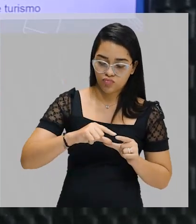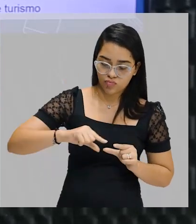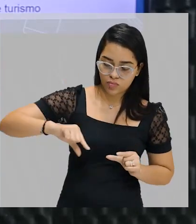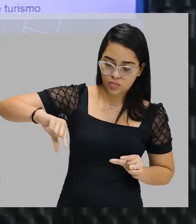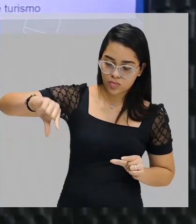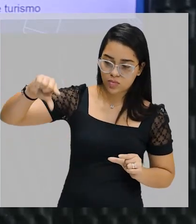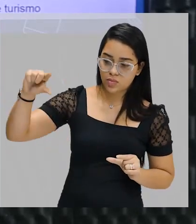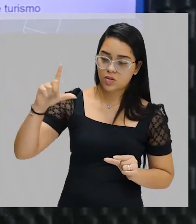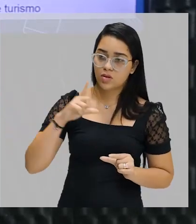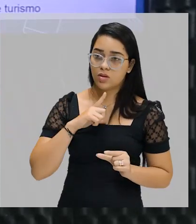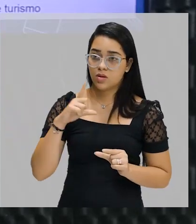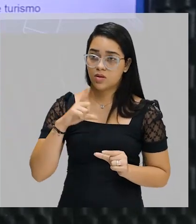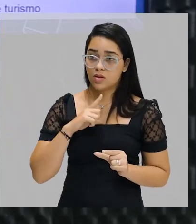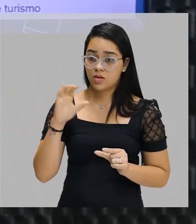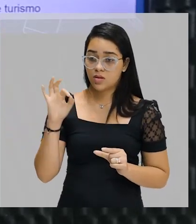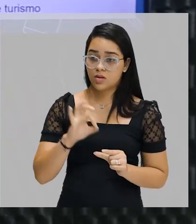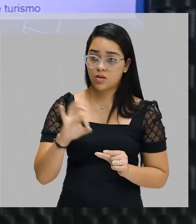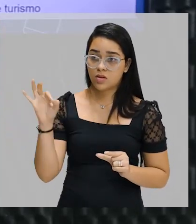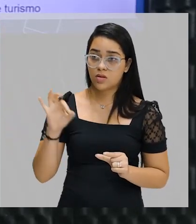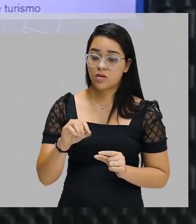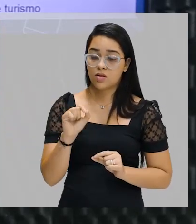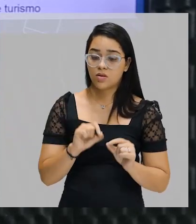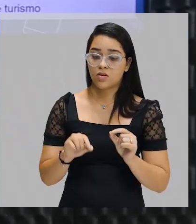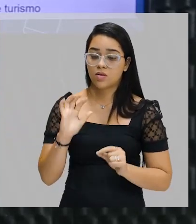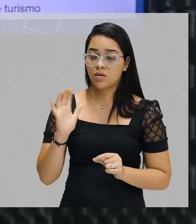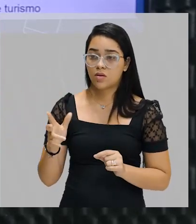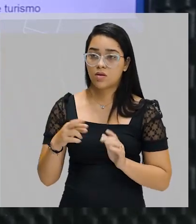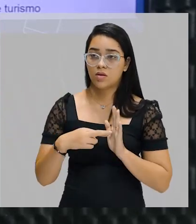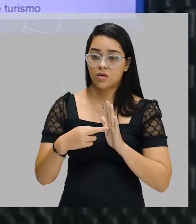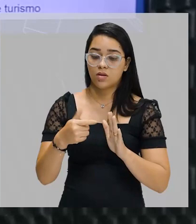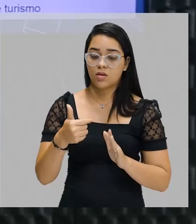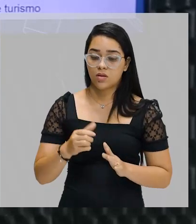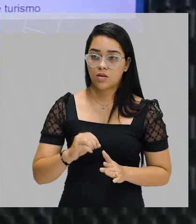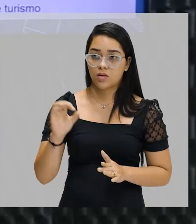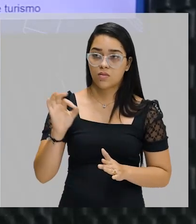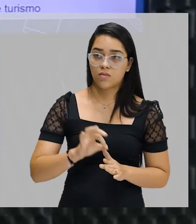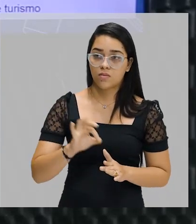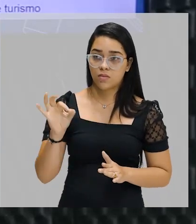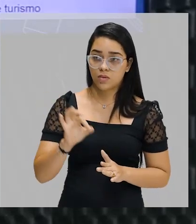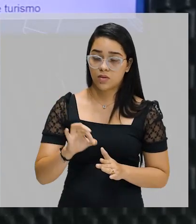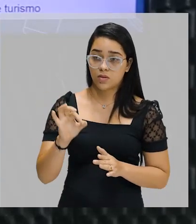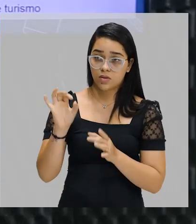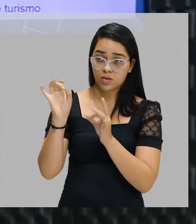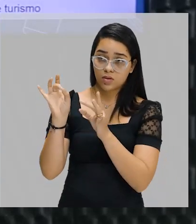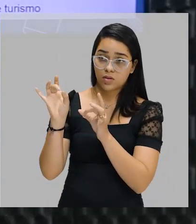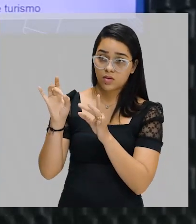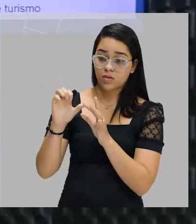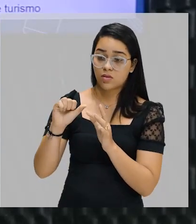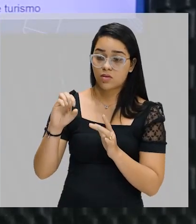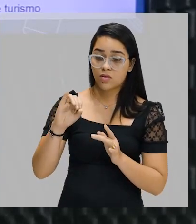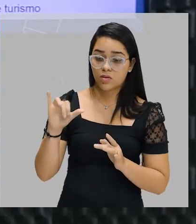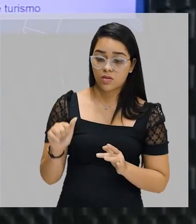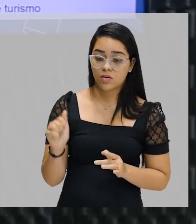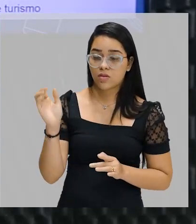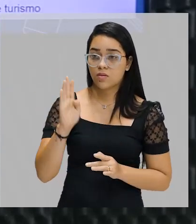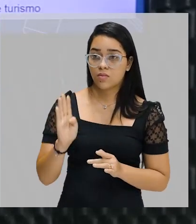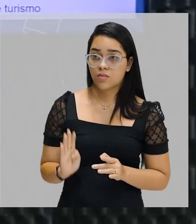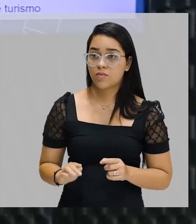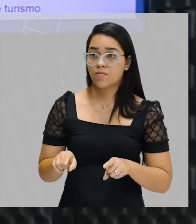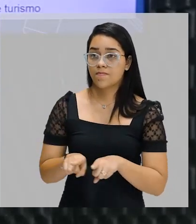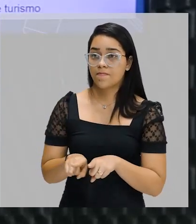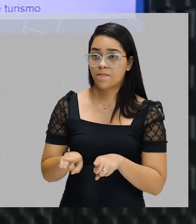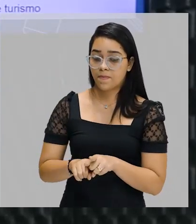e, segundo dados governamentais, o Mapitoba já representa aí 10% das exportações de soja do Brasil e